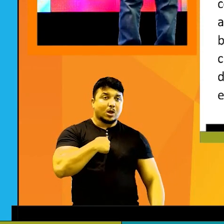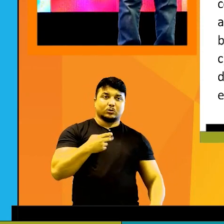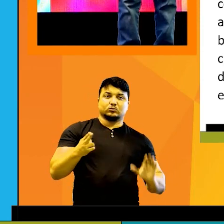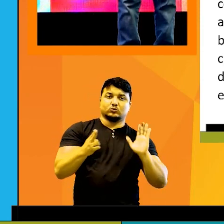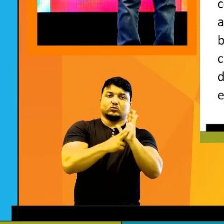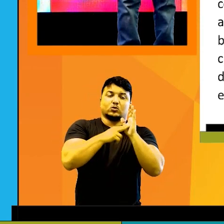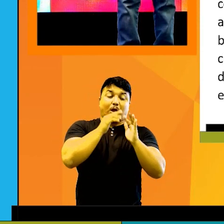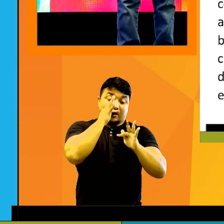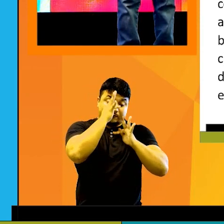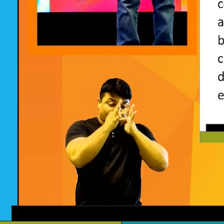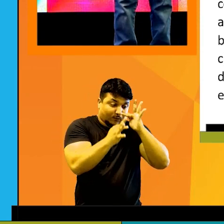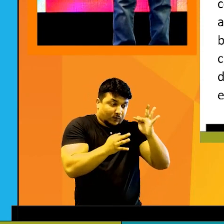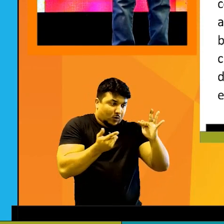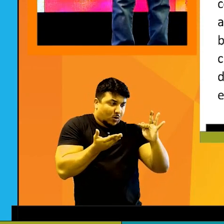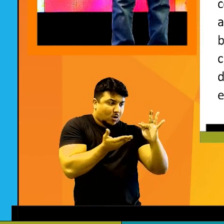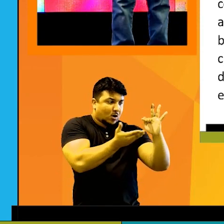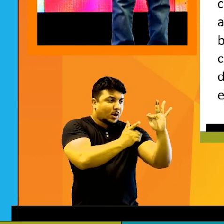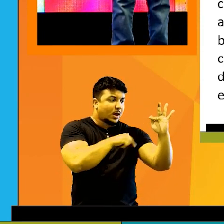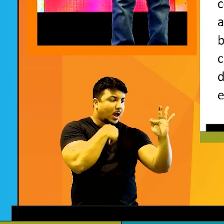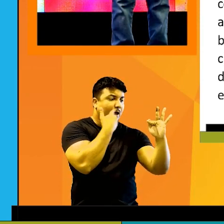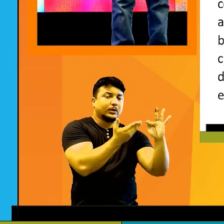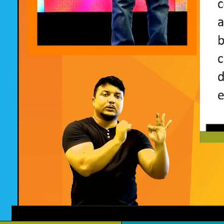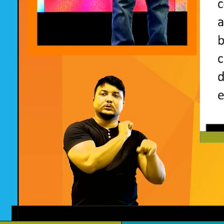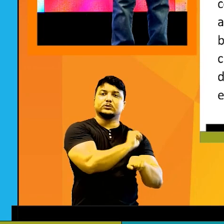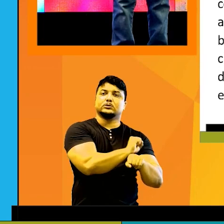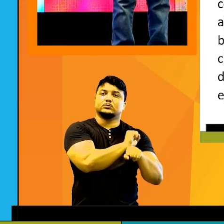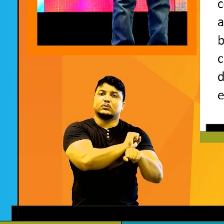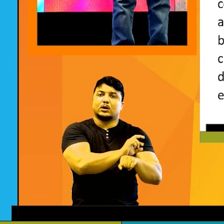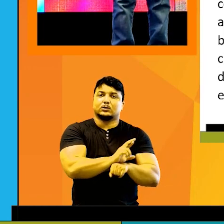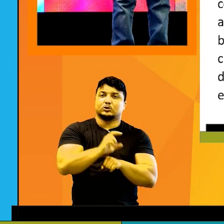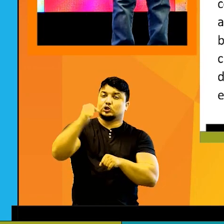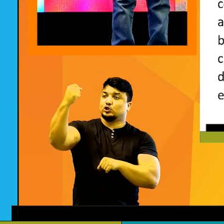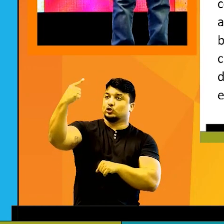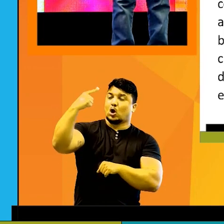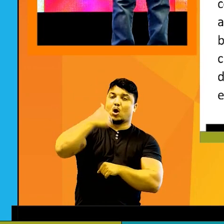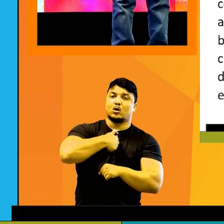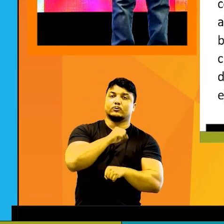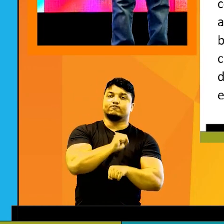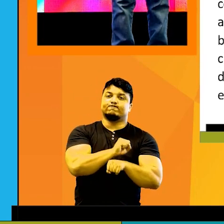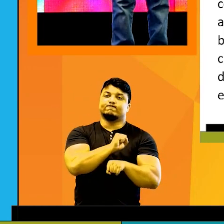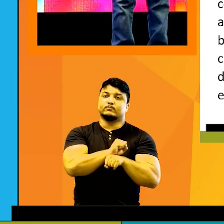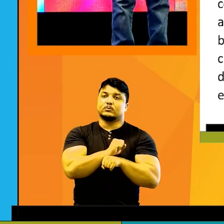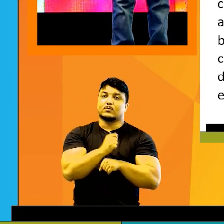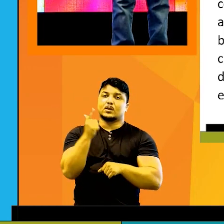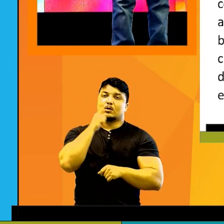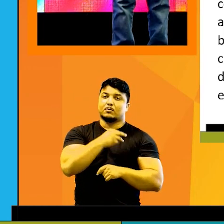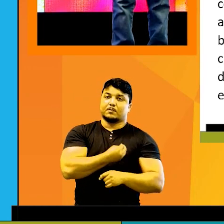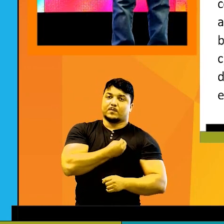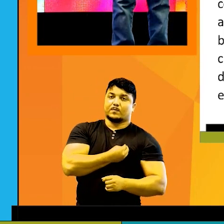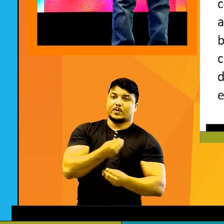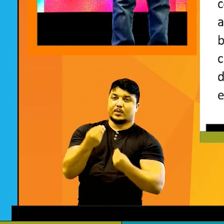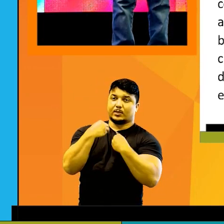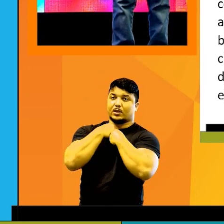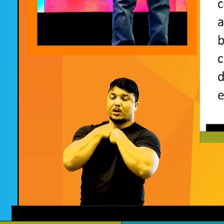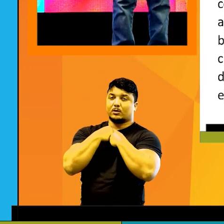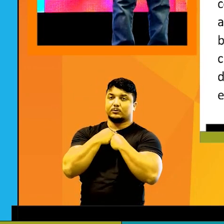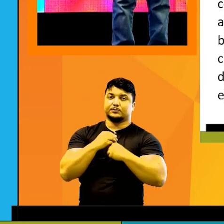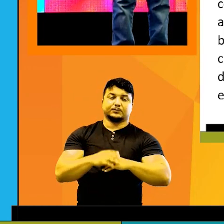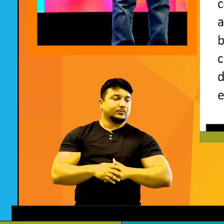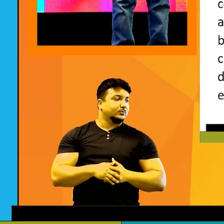aquela flor que espero ainda doce raio de sol que me dê vida.